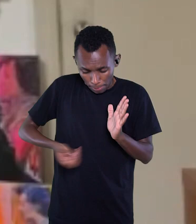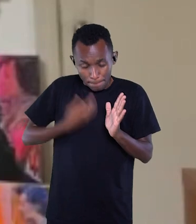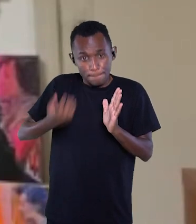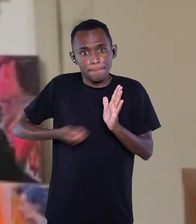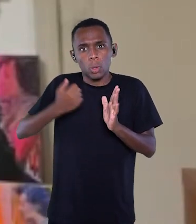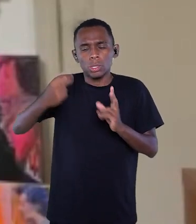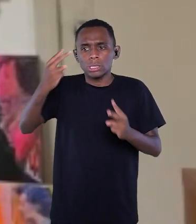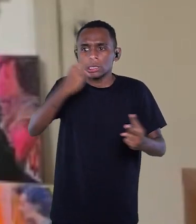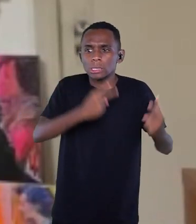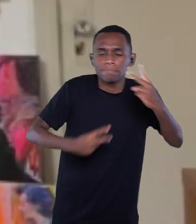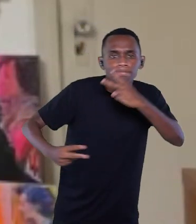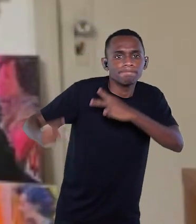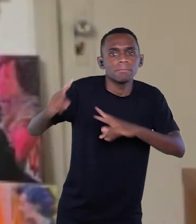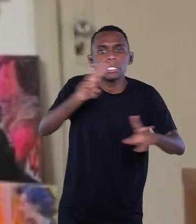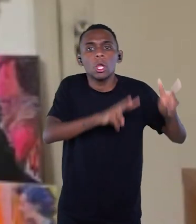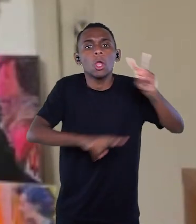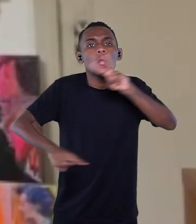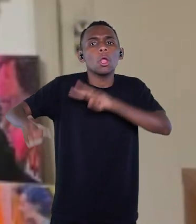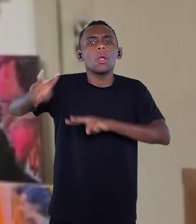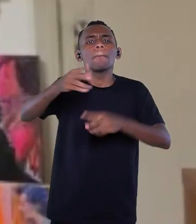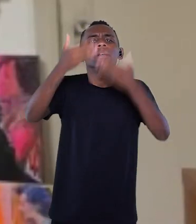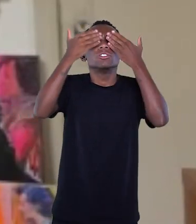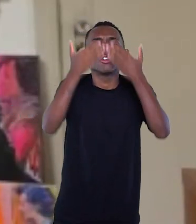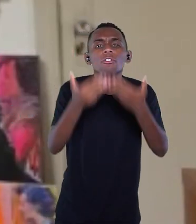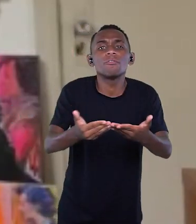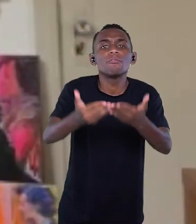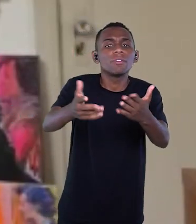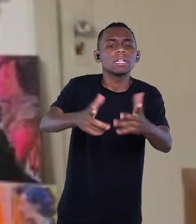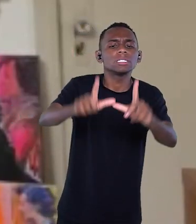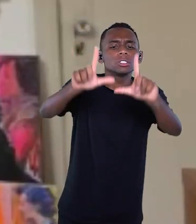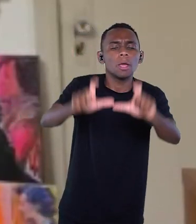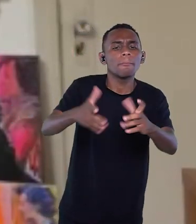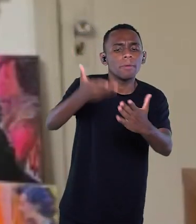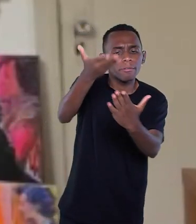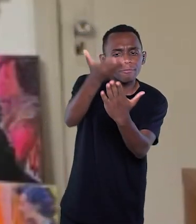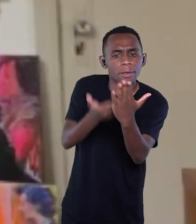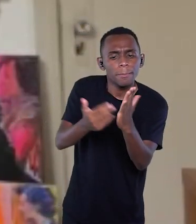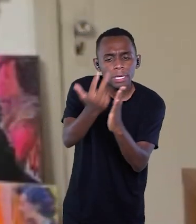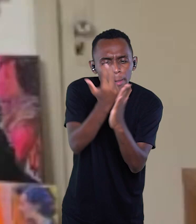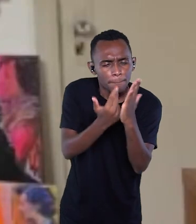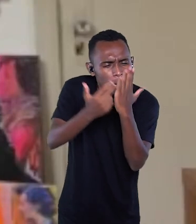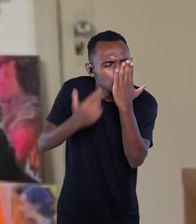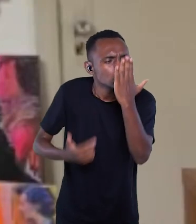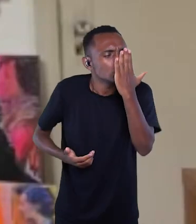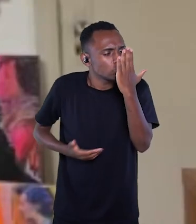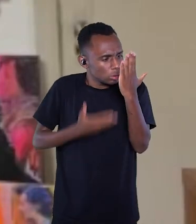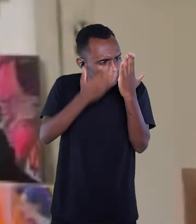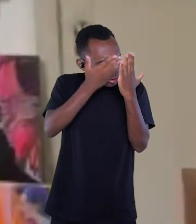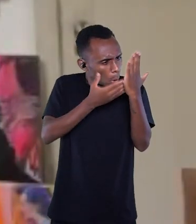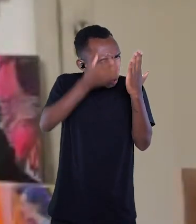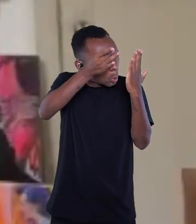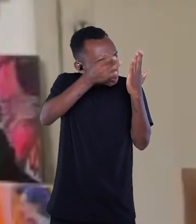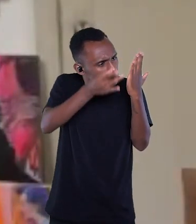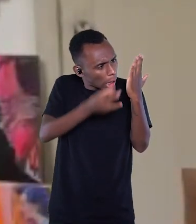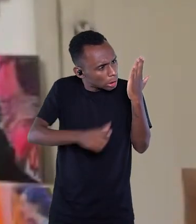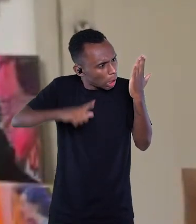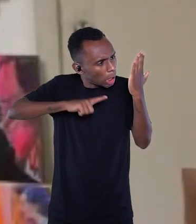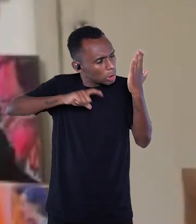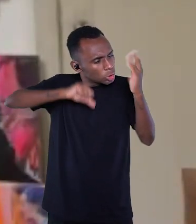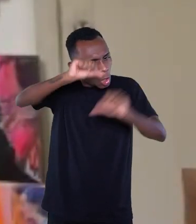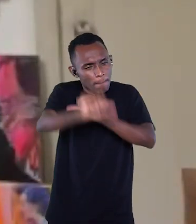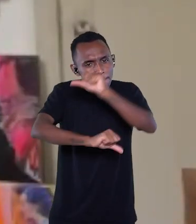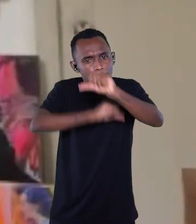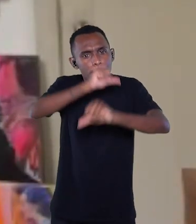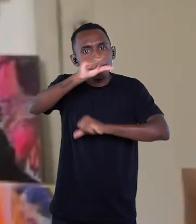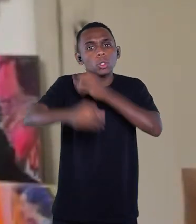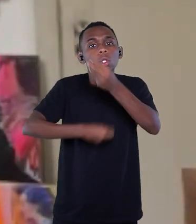imagens, olhar de frente, tão na frente nos olhos de uma imagem, encostar a testa na testa da imagem. Um pequeno detalhe redimensiona, por